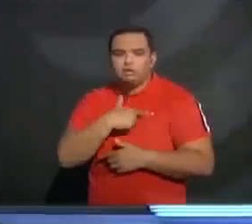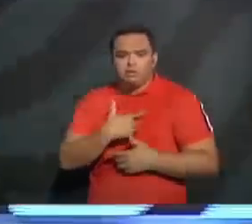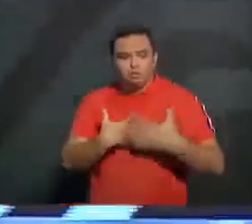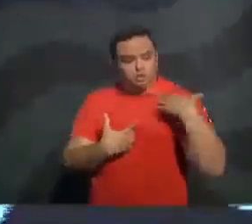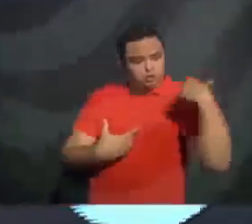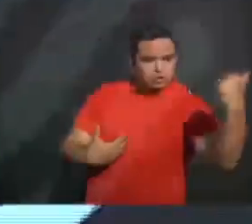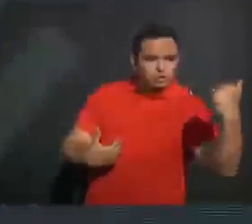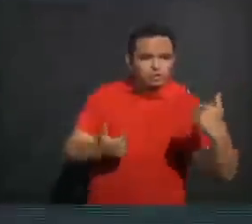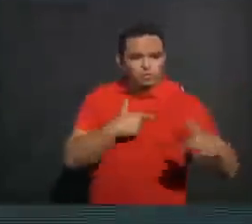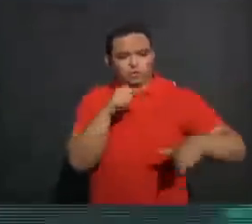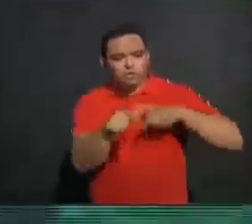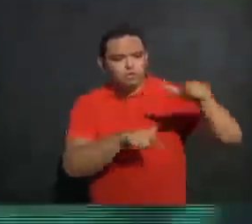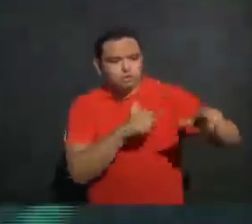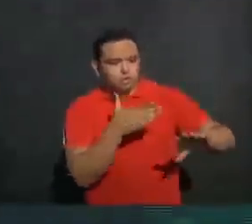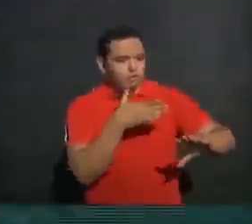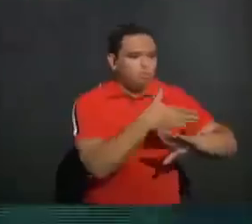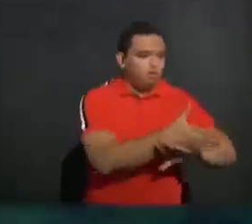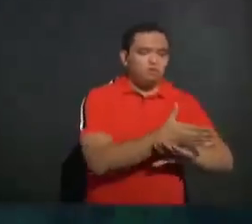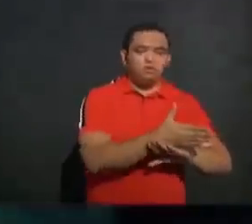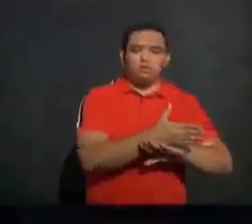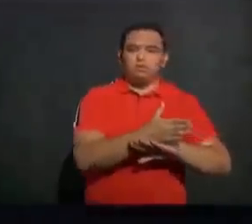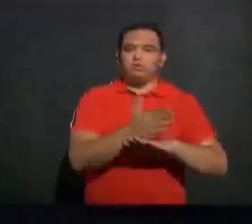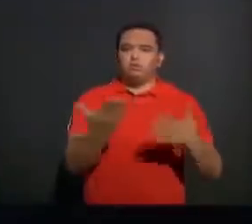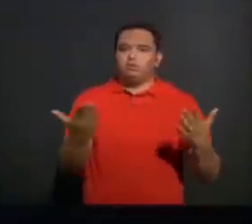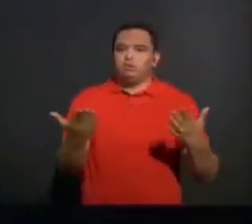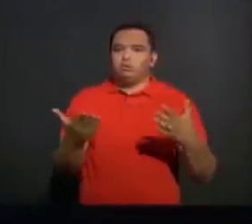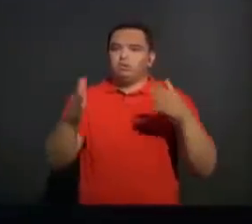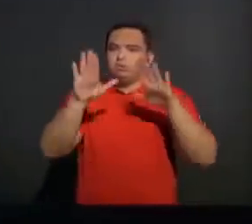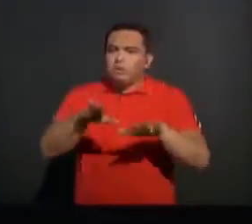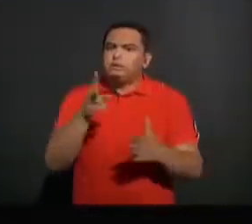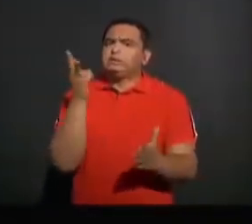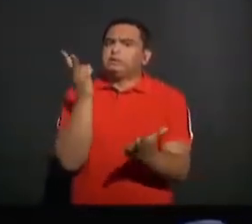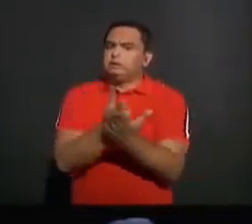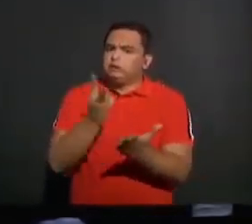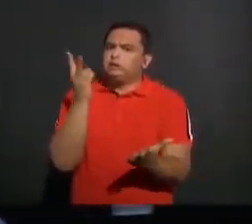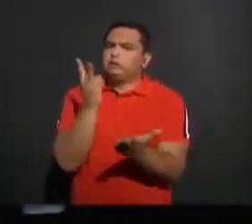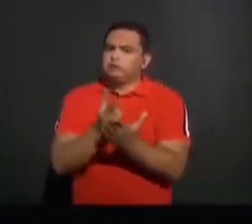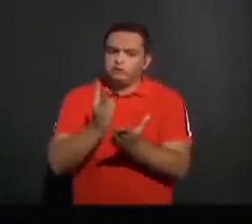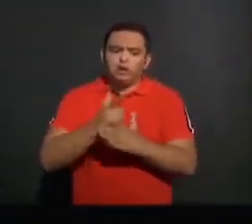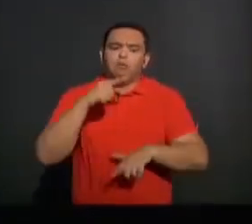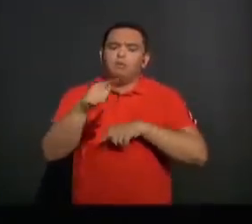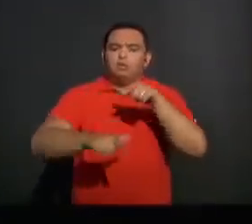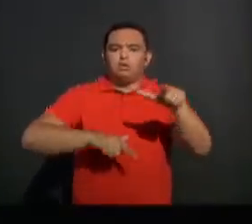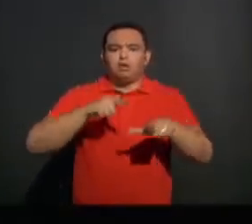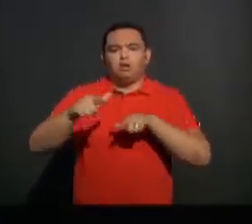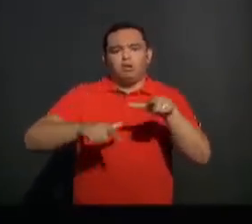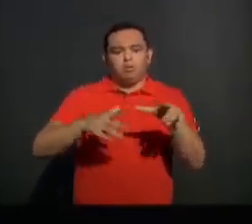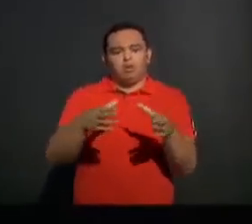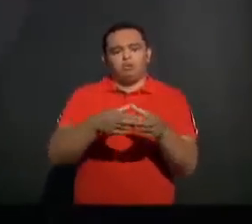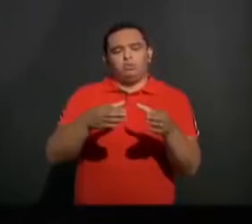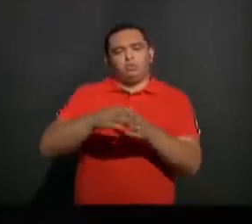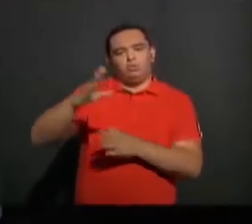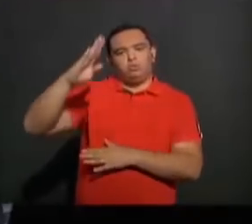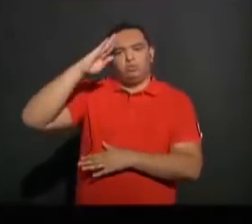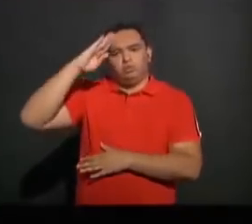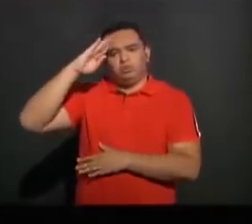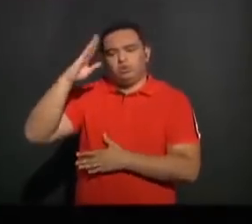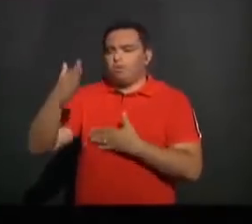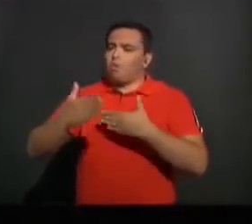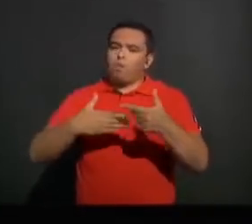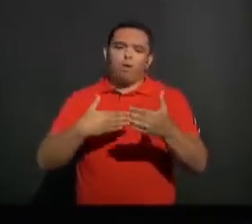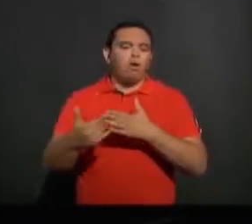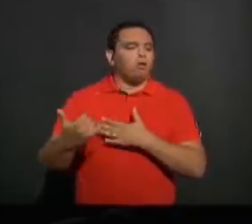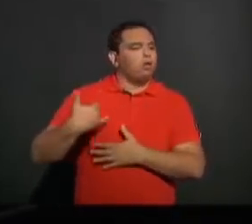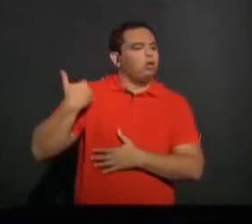convocado, só que eles já deram baixa nele, há muitos anos, mas em Israel, não existe sair do exército, você com a idade que for,